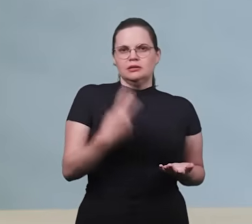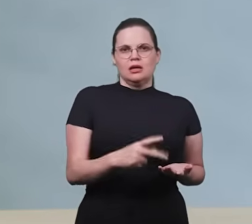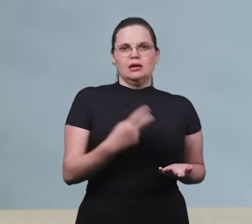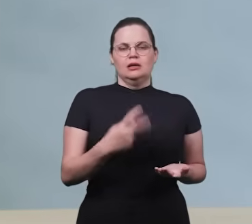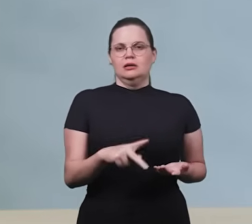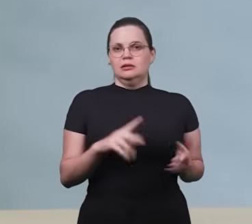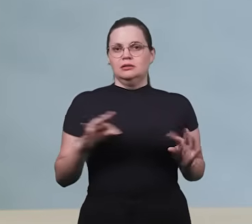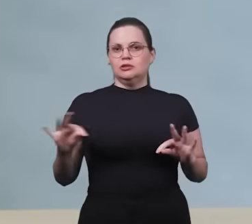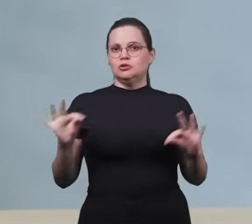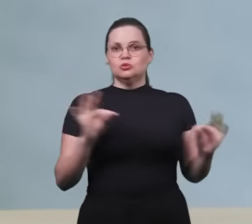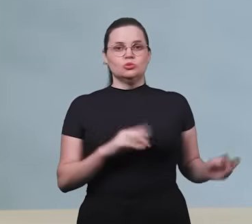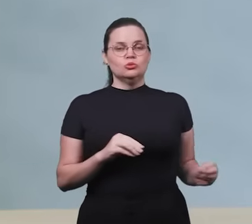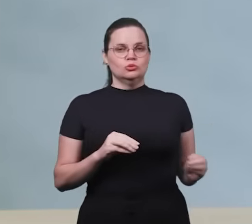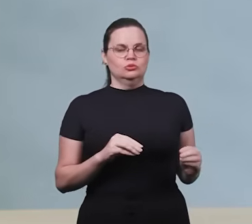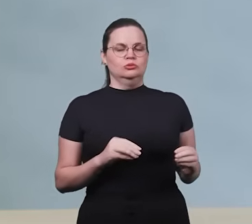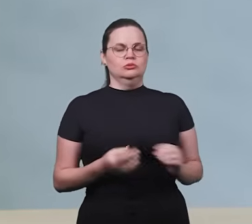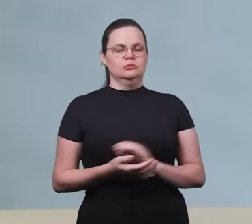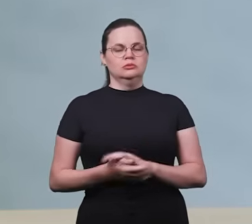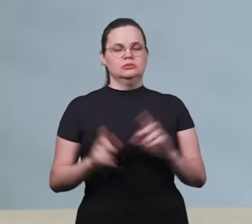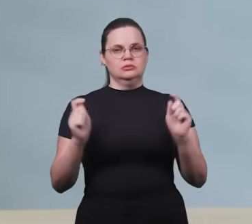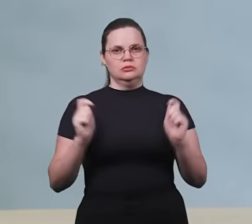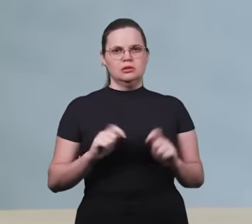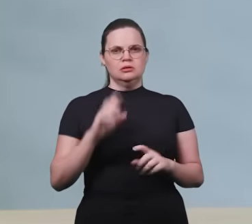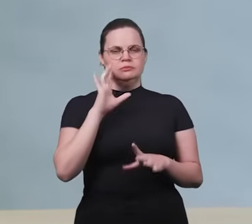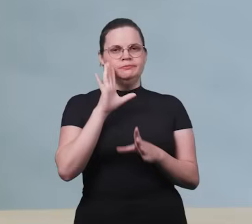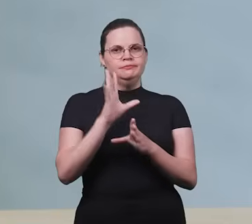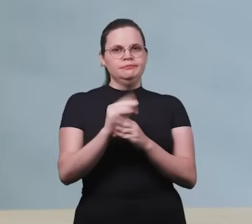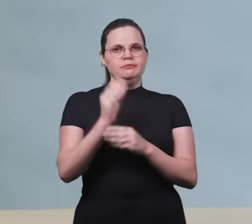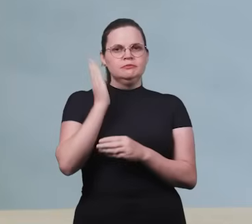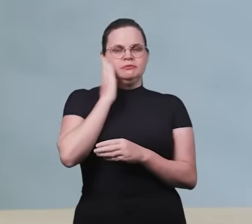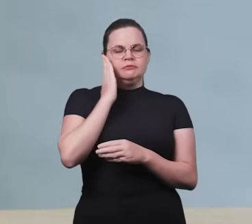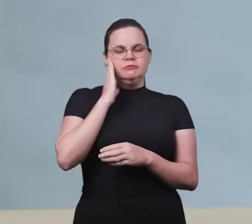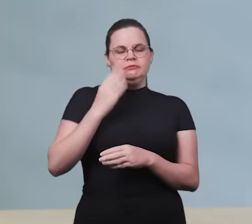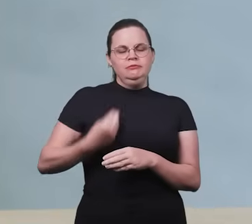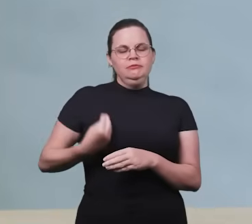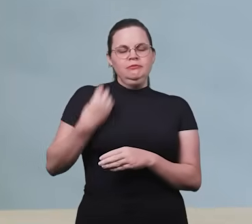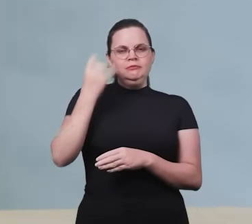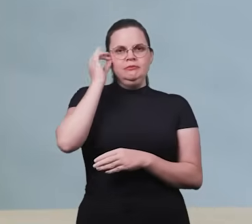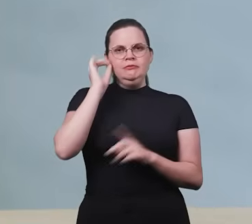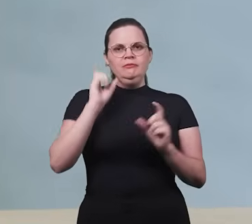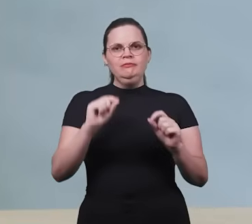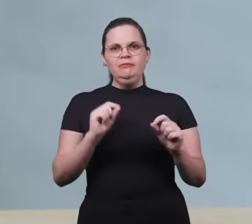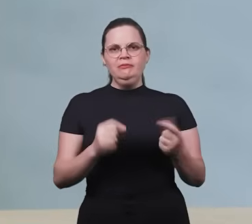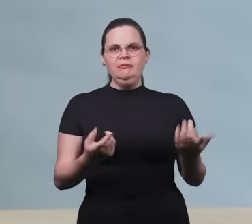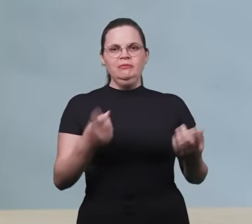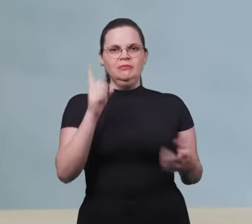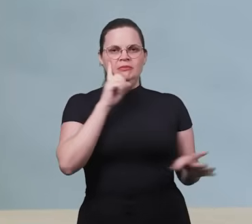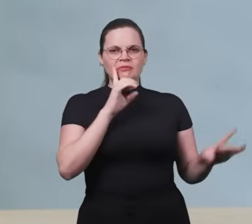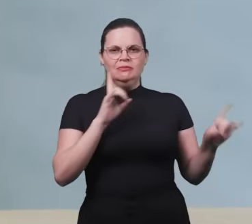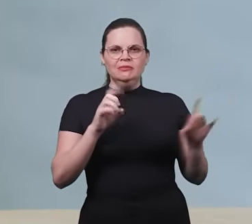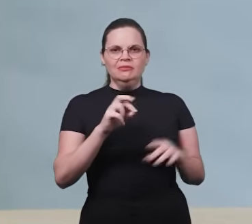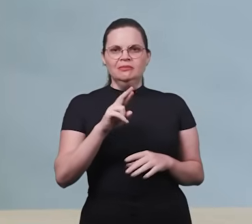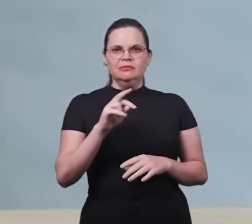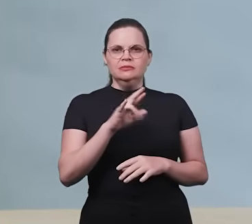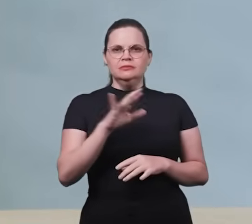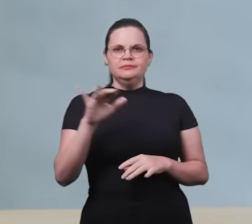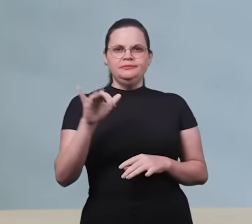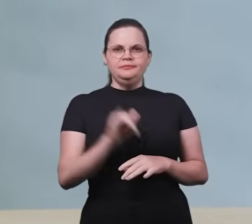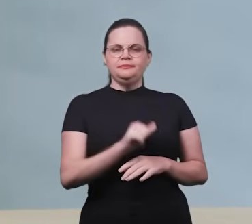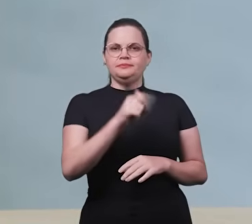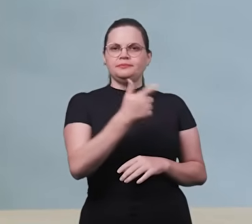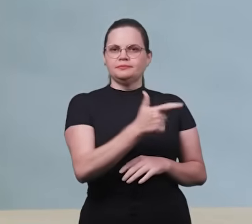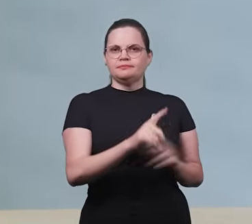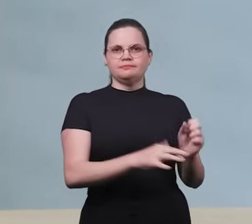instrumento de trabalho. Mas nós podemos entender espiritualmente que Pedro ele largou a rotina. Ele largou uma vida